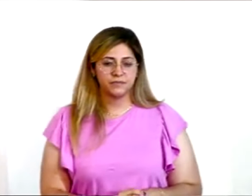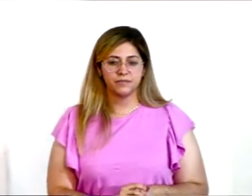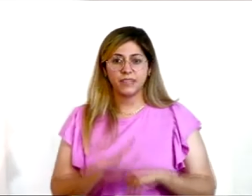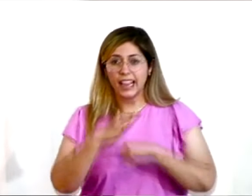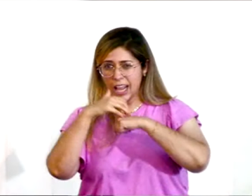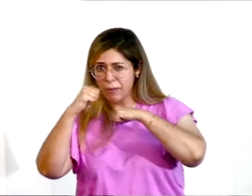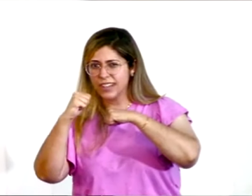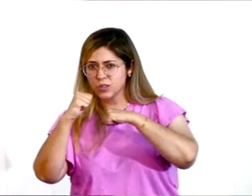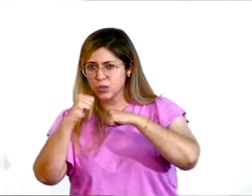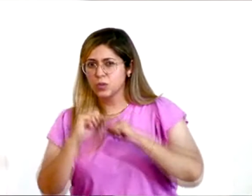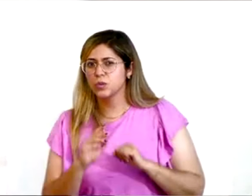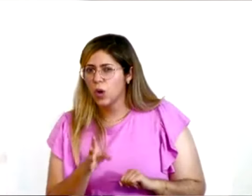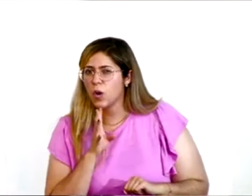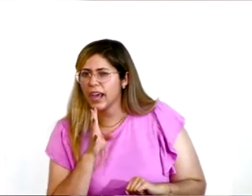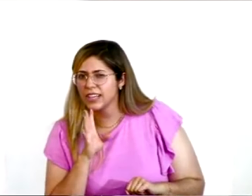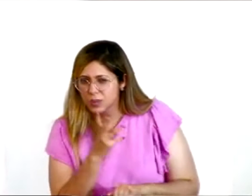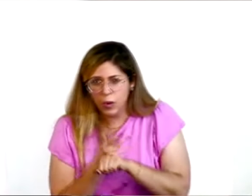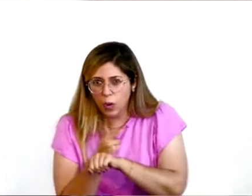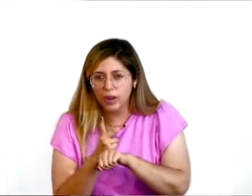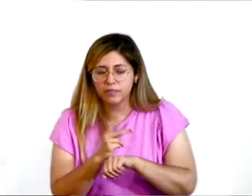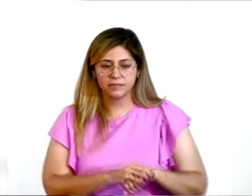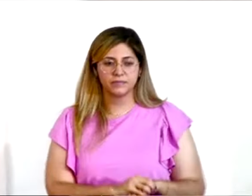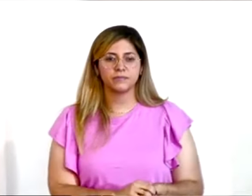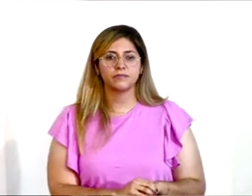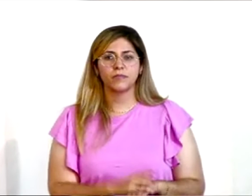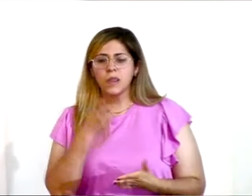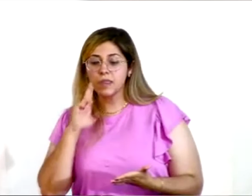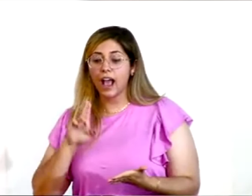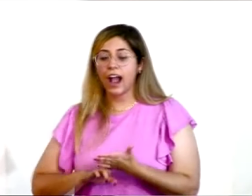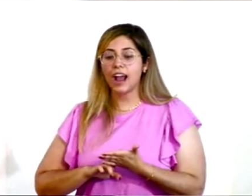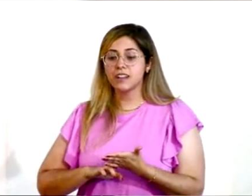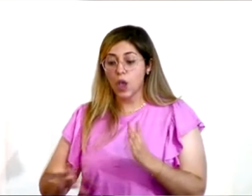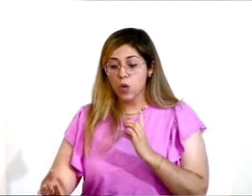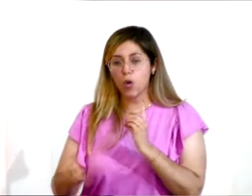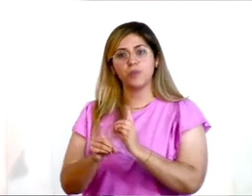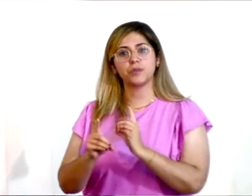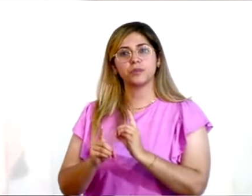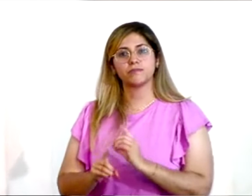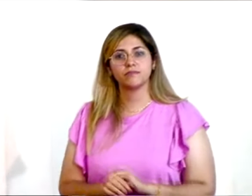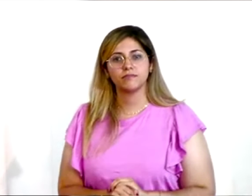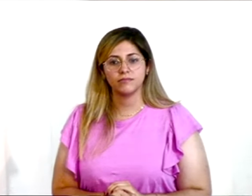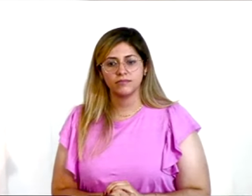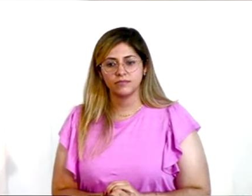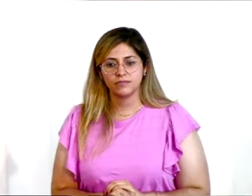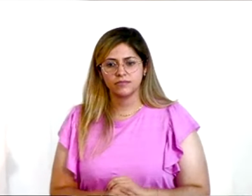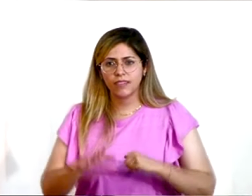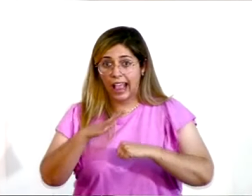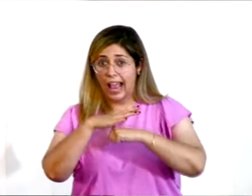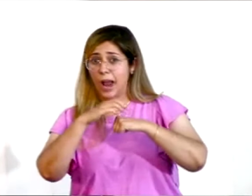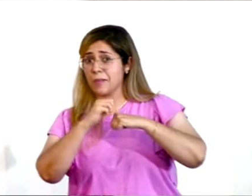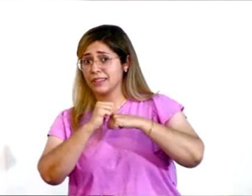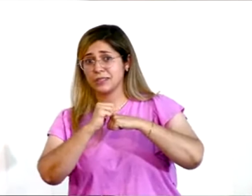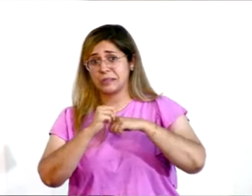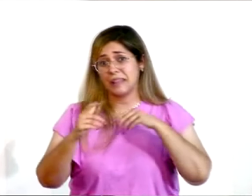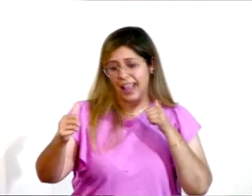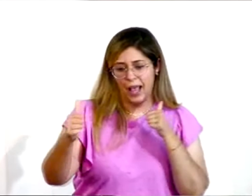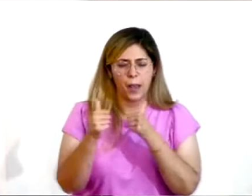outros lugares, mas me dá uma carta, eu vou a Damasco e eu os encontro. Damasco não era uma cidade próxima, assim como São